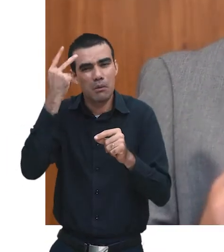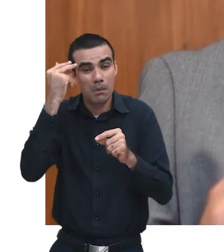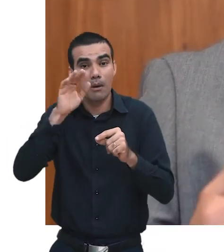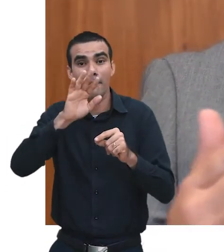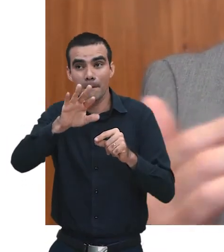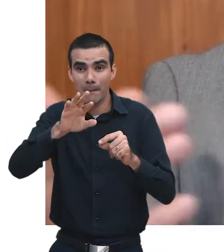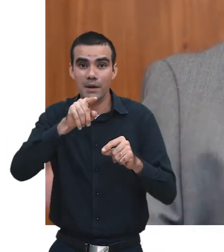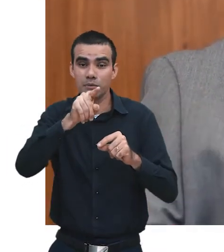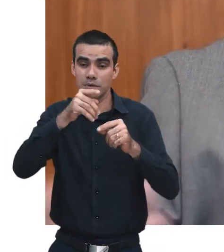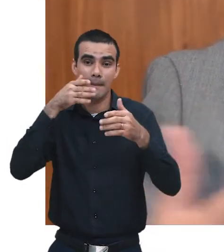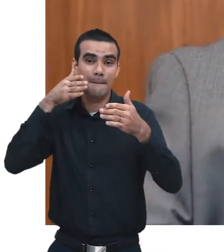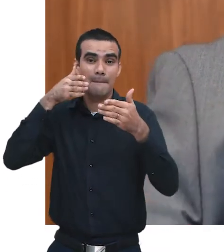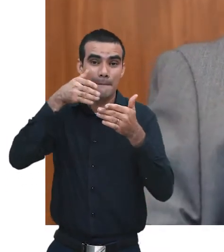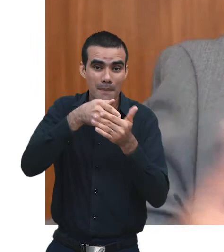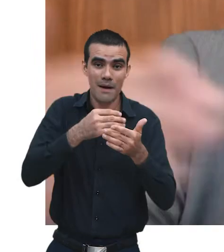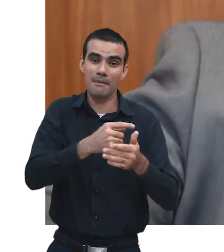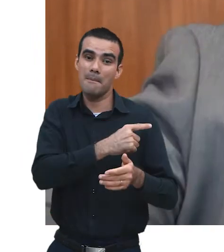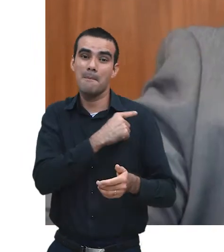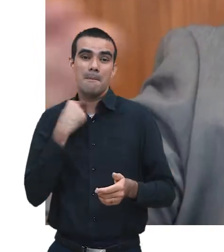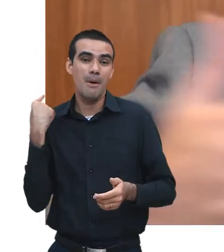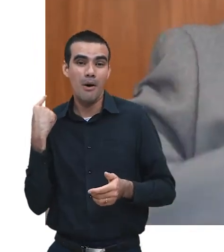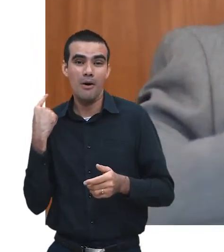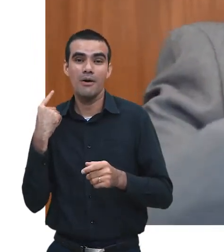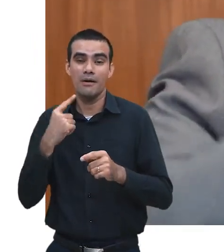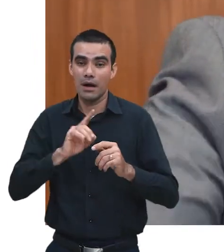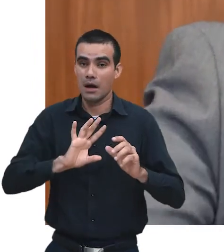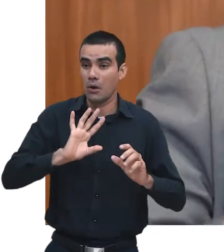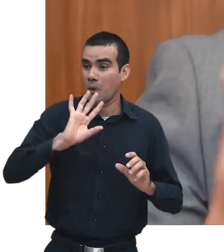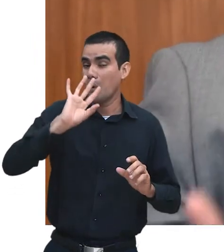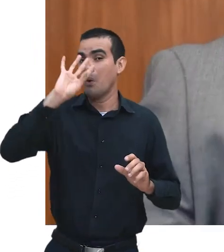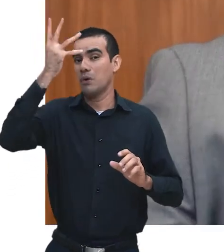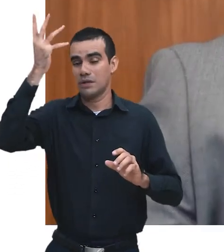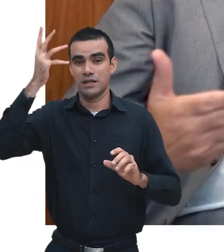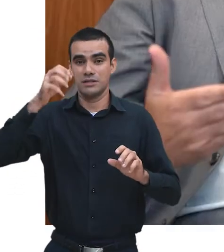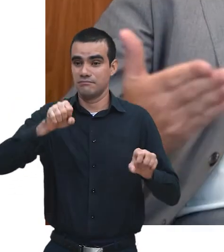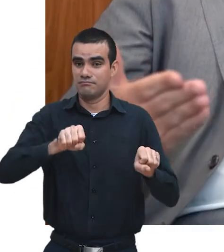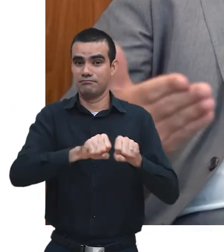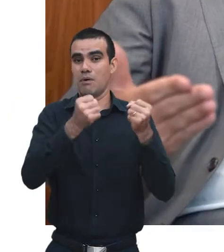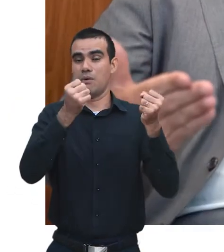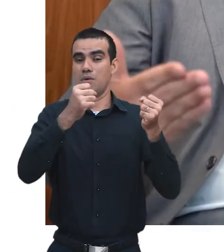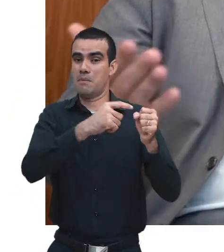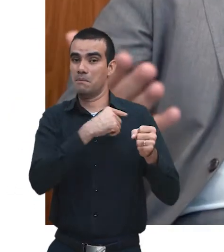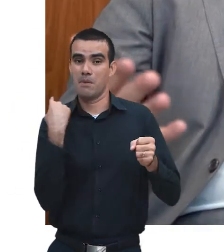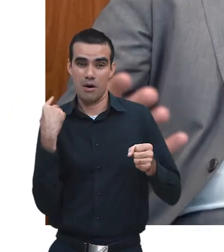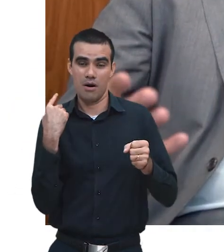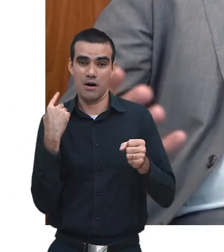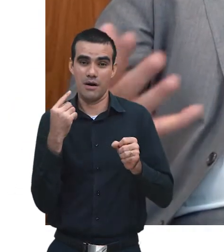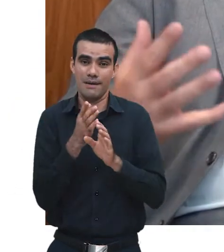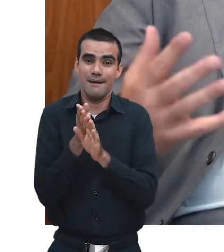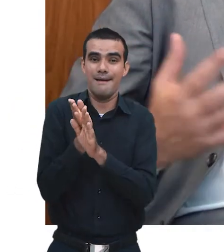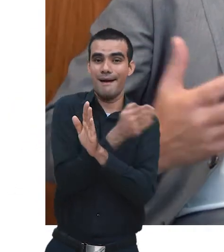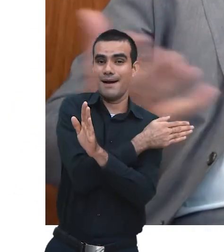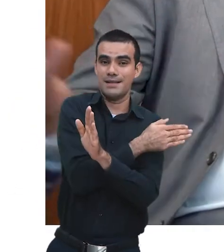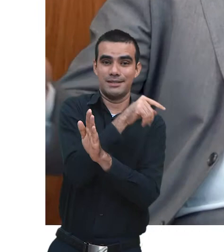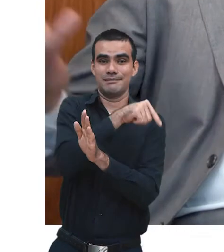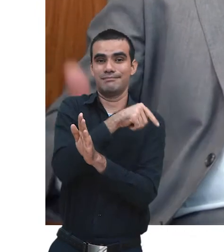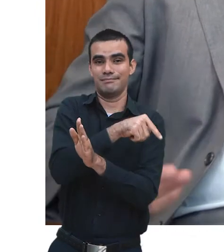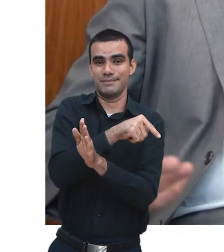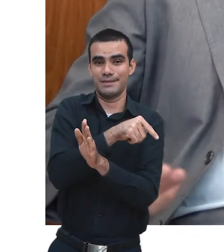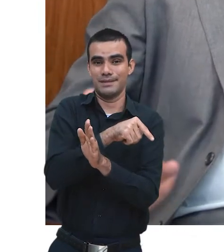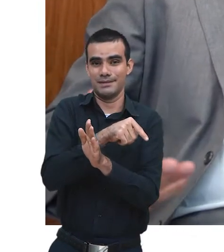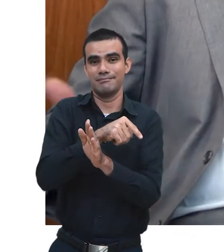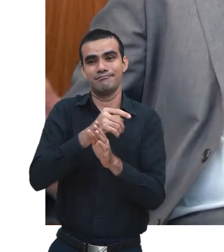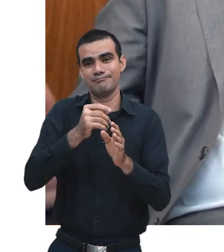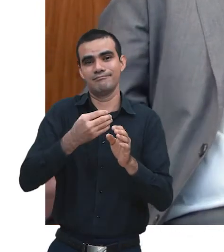mas a questão é você interromper a vida com eventos fatais, e eu diria, eventualmente, antes daquilo que